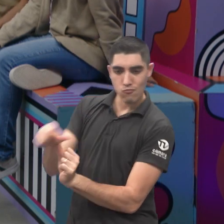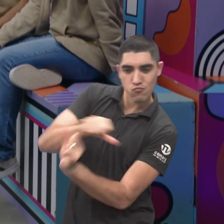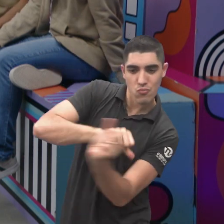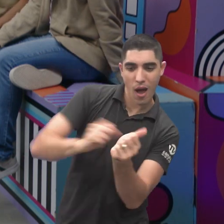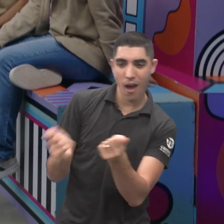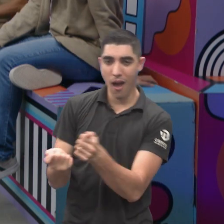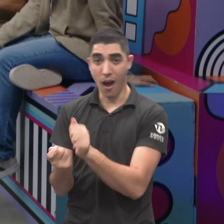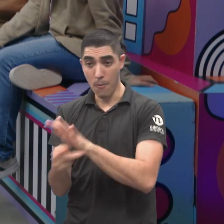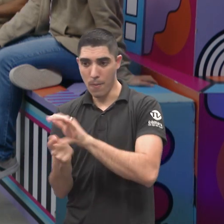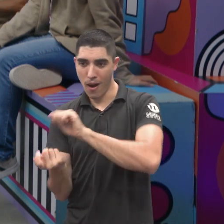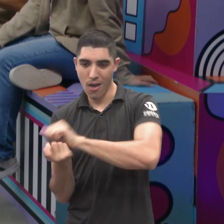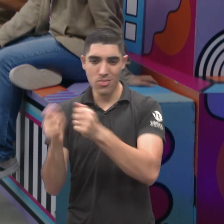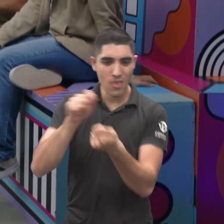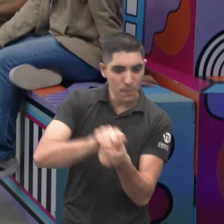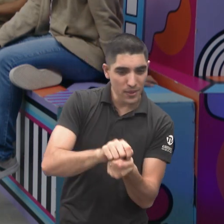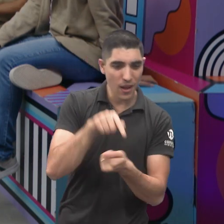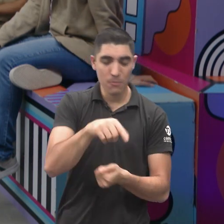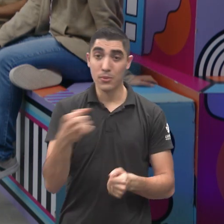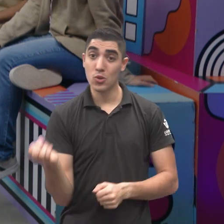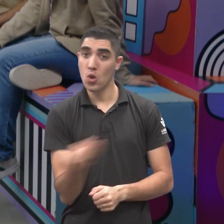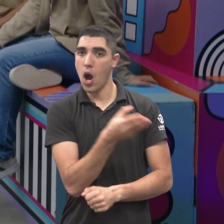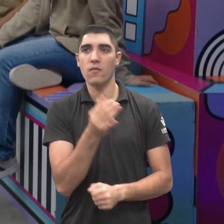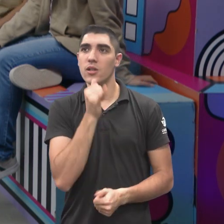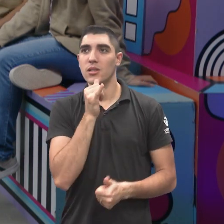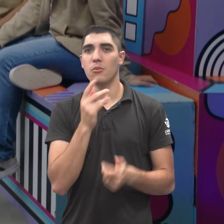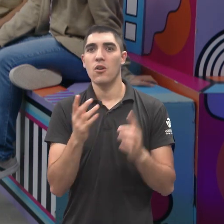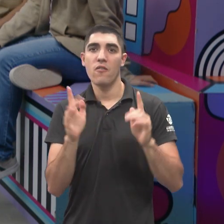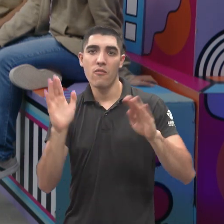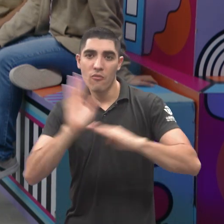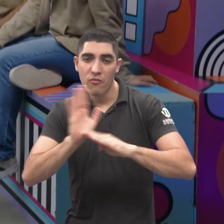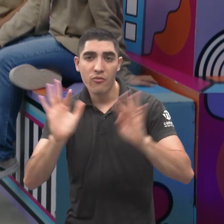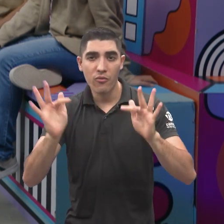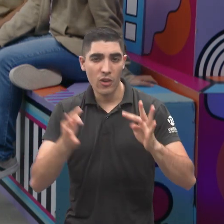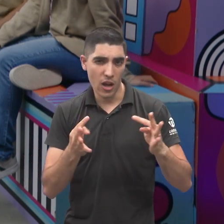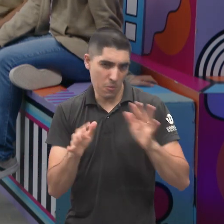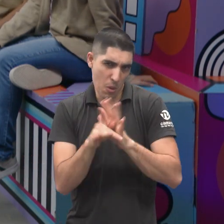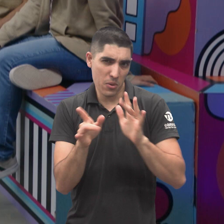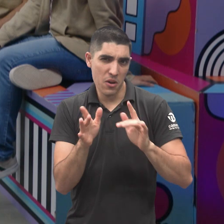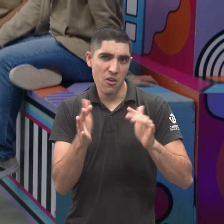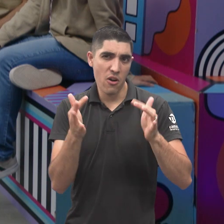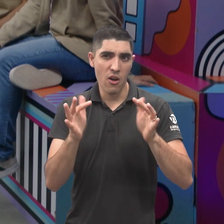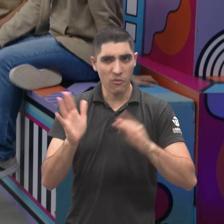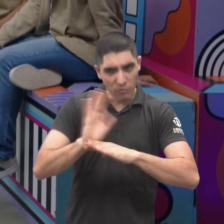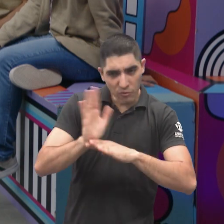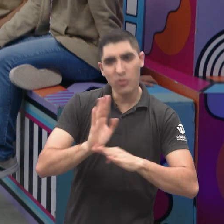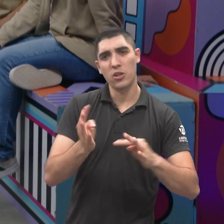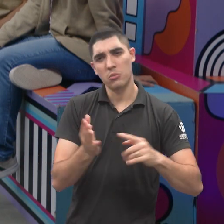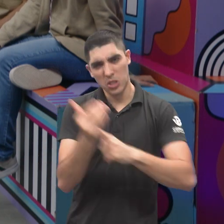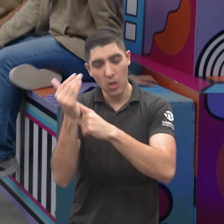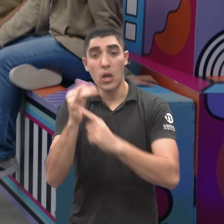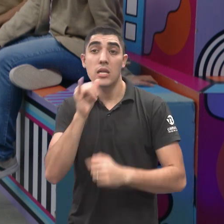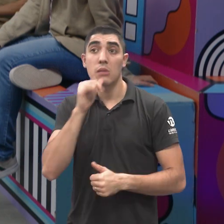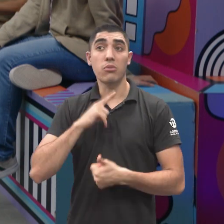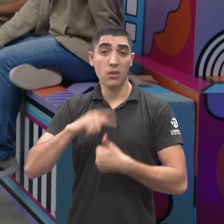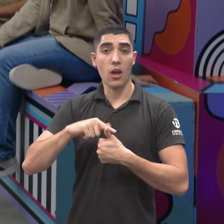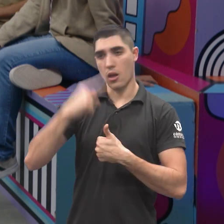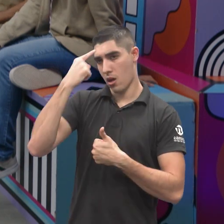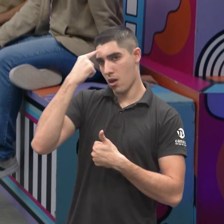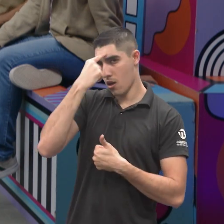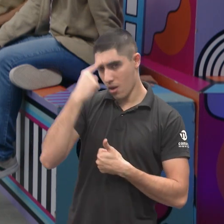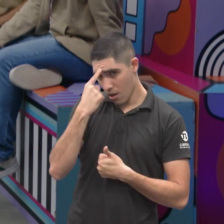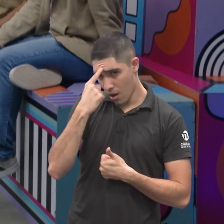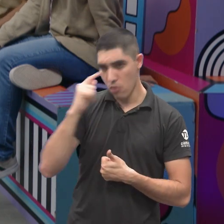lançando novas versões desses jogos, filmes, como, por exemplo, Harry Potter acontece isso, o jogo do Mario acontece isso. Você acha que isso é